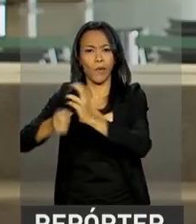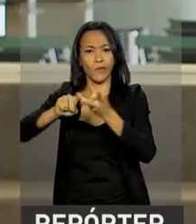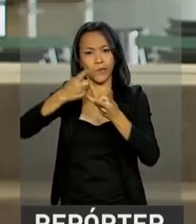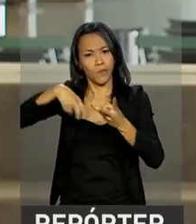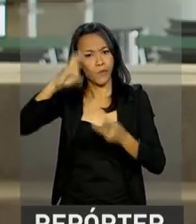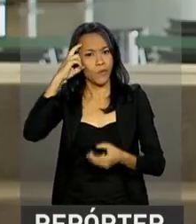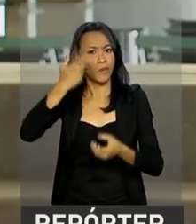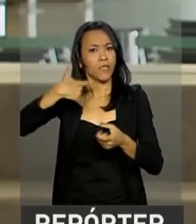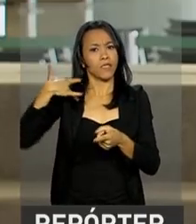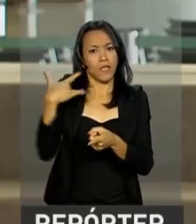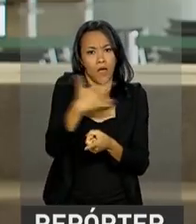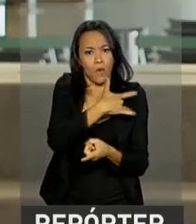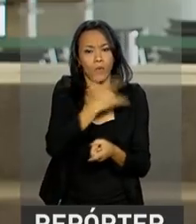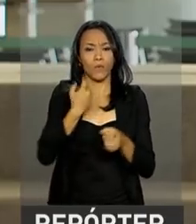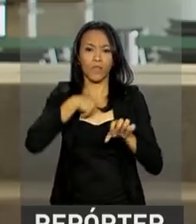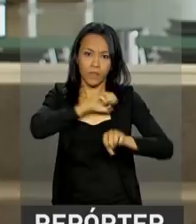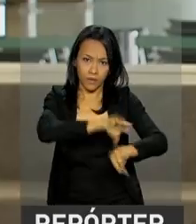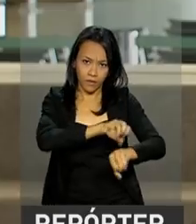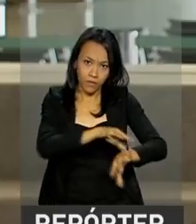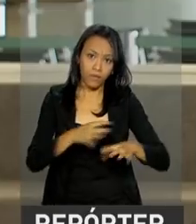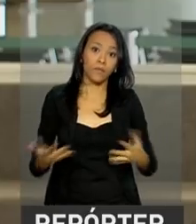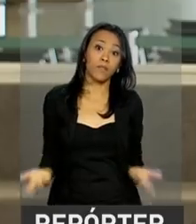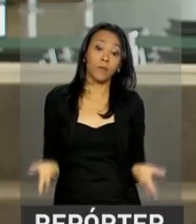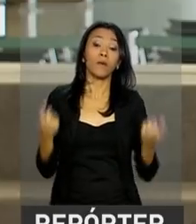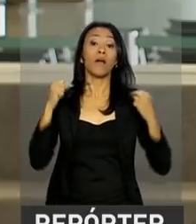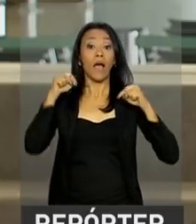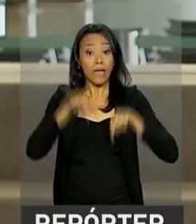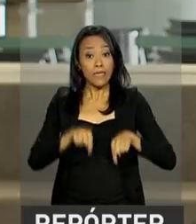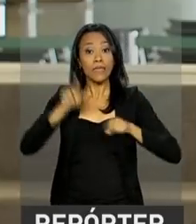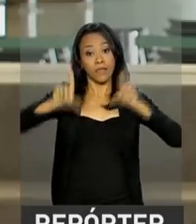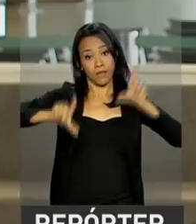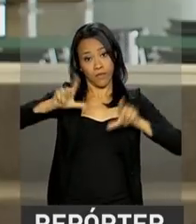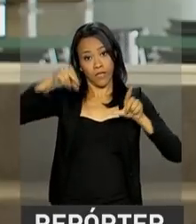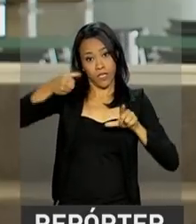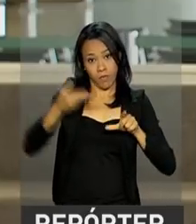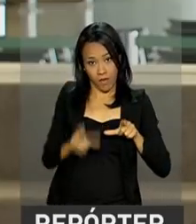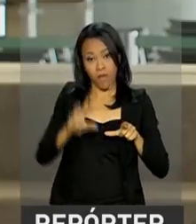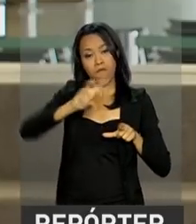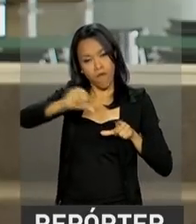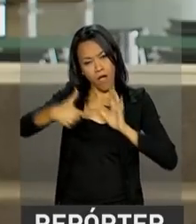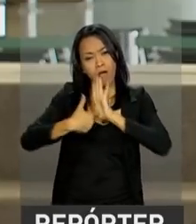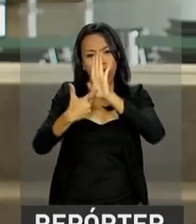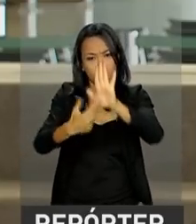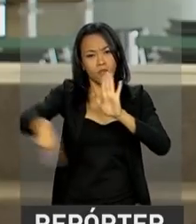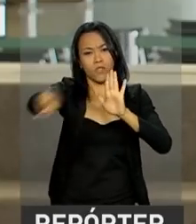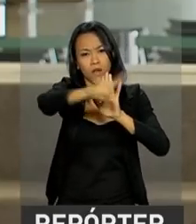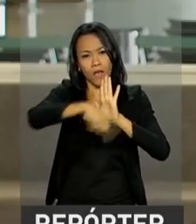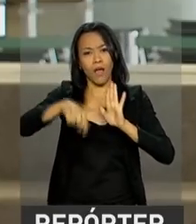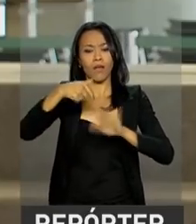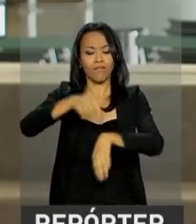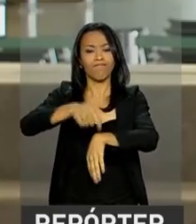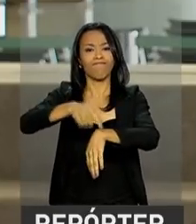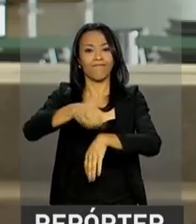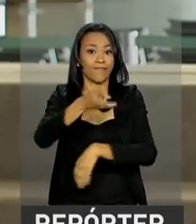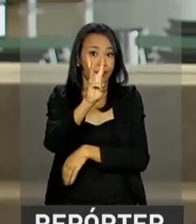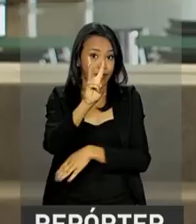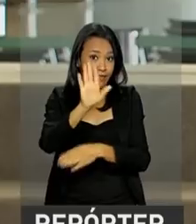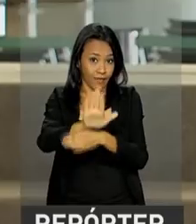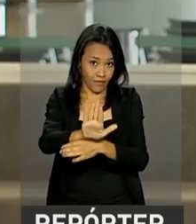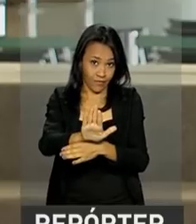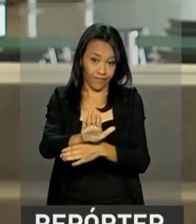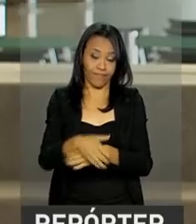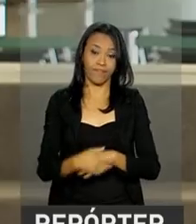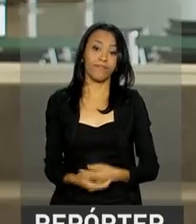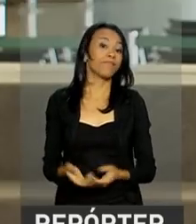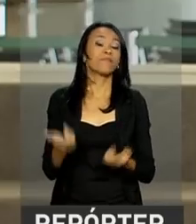saúde e educação a tv nbr vai transmitir essa cerimônia ao vivo a partir das três da tarde